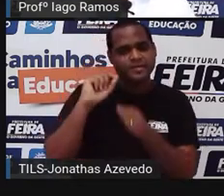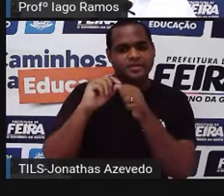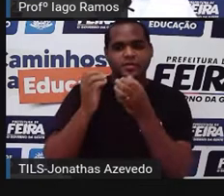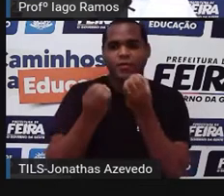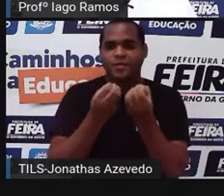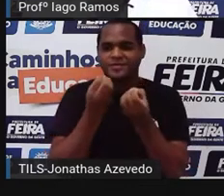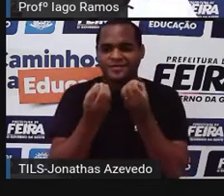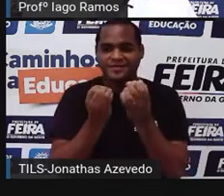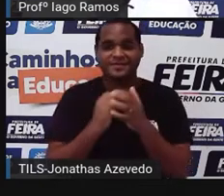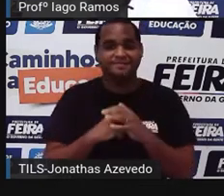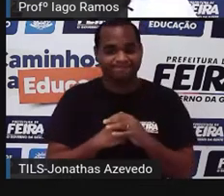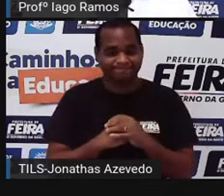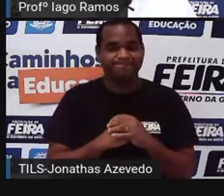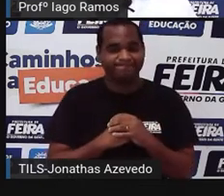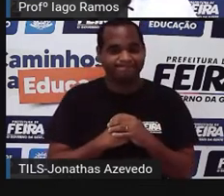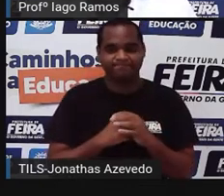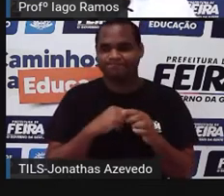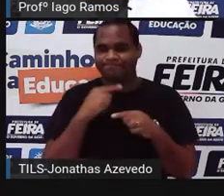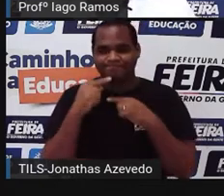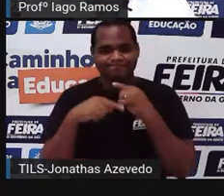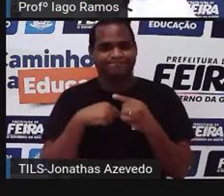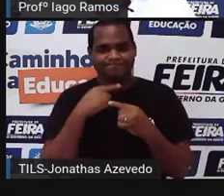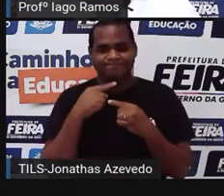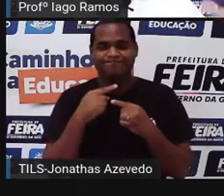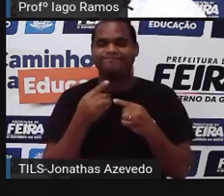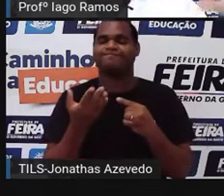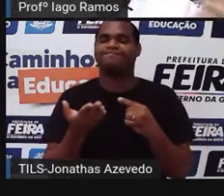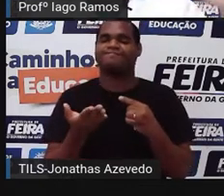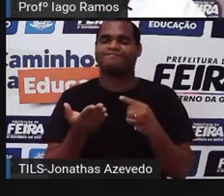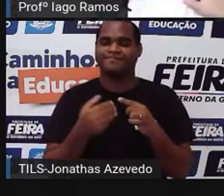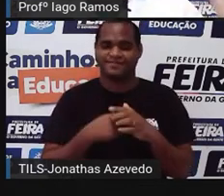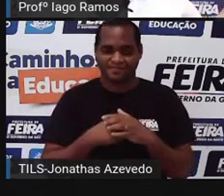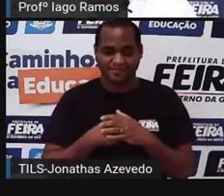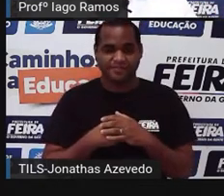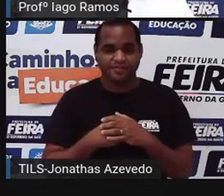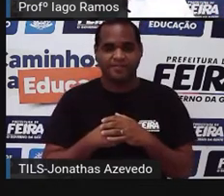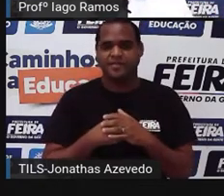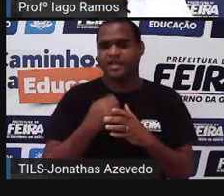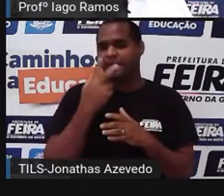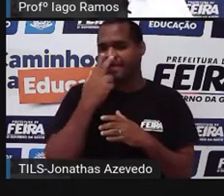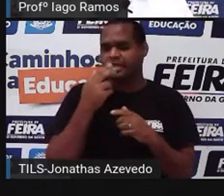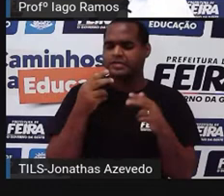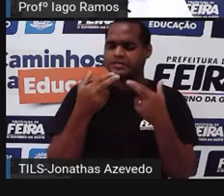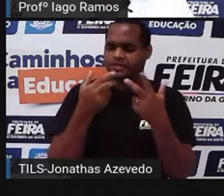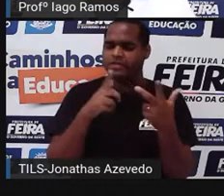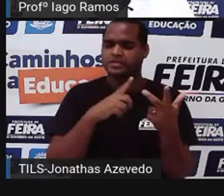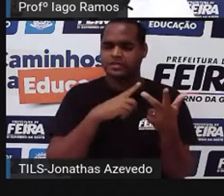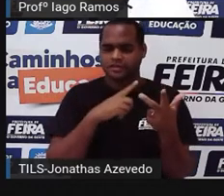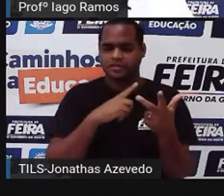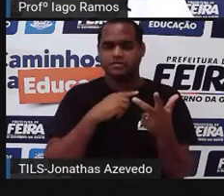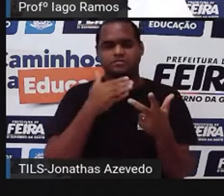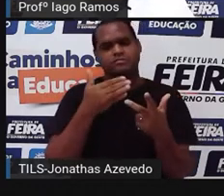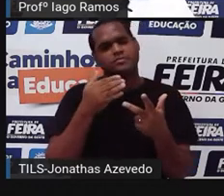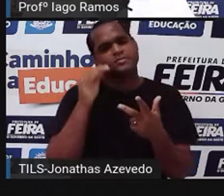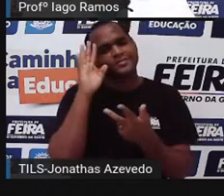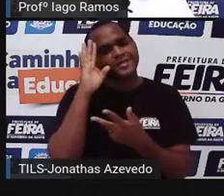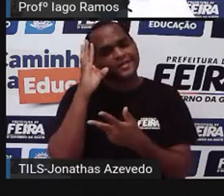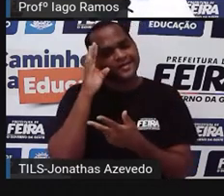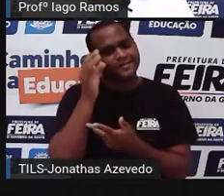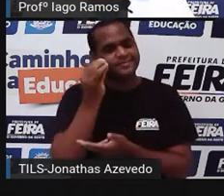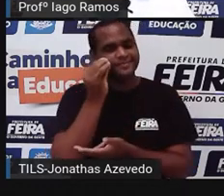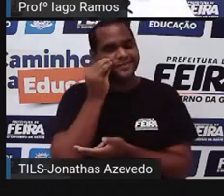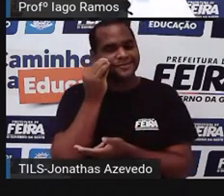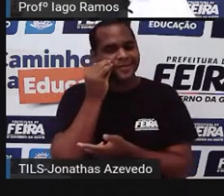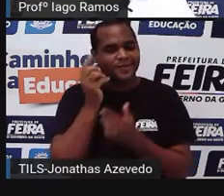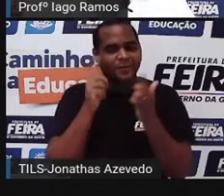isso ainda não todo mundo tá aberto né E se a gente tentar